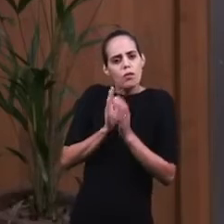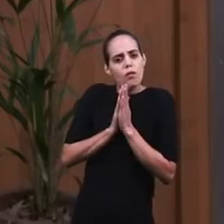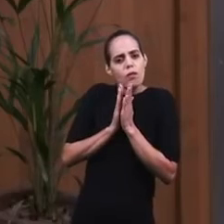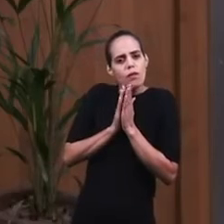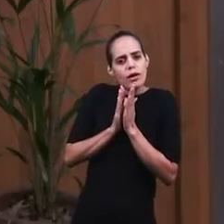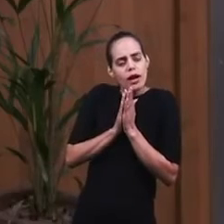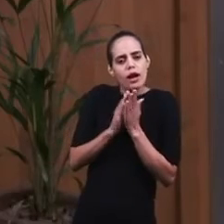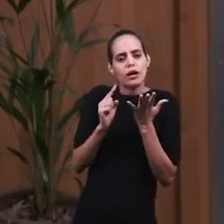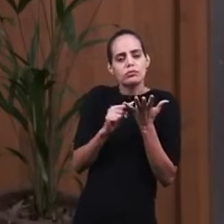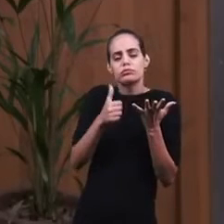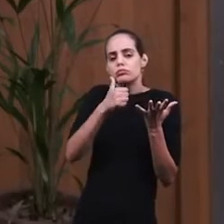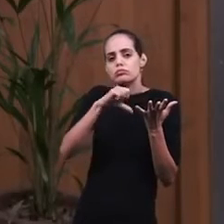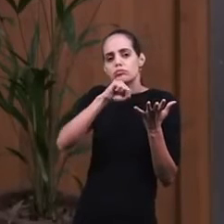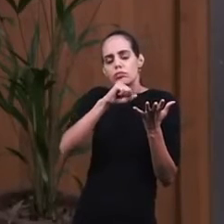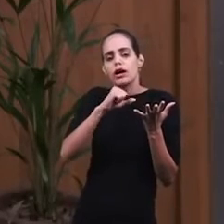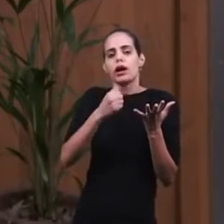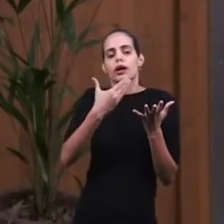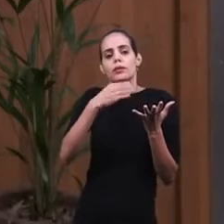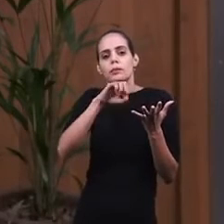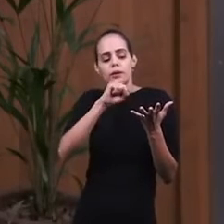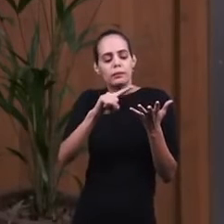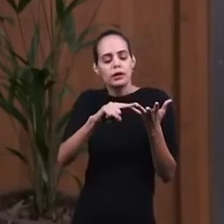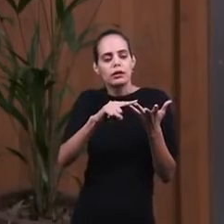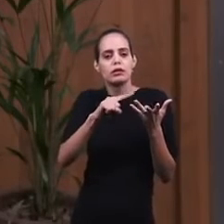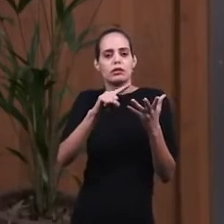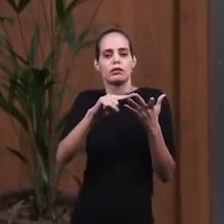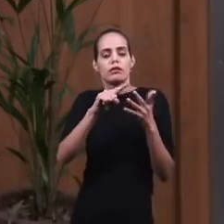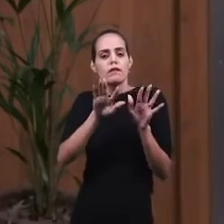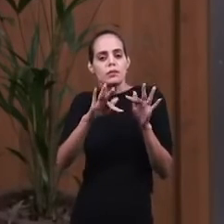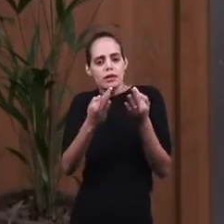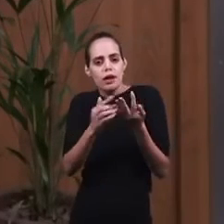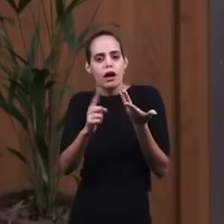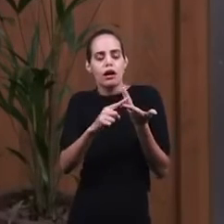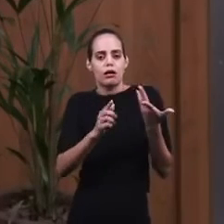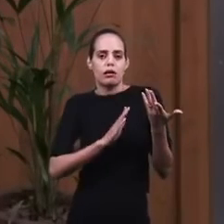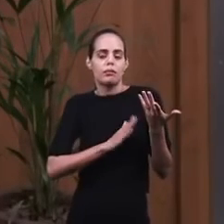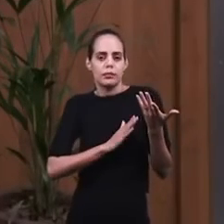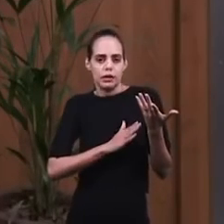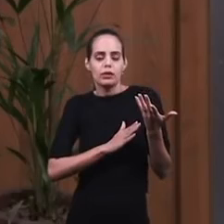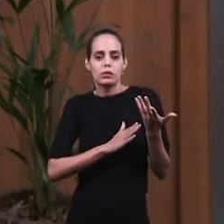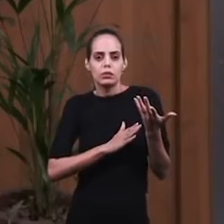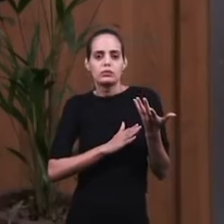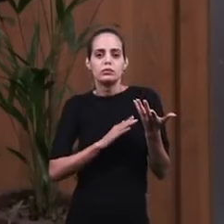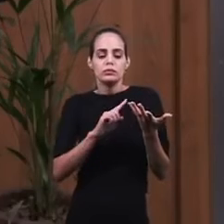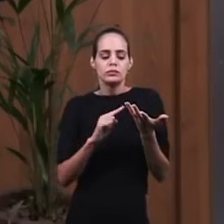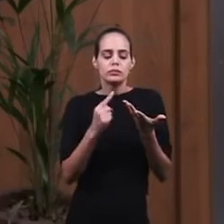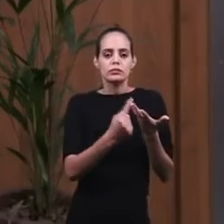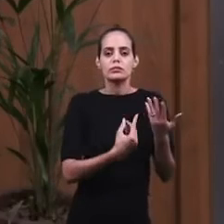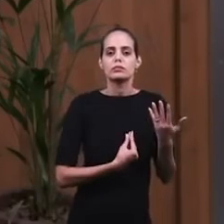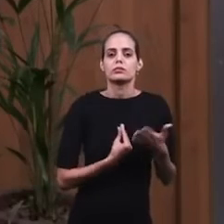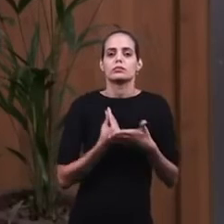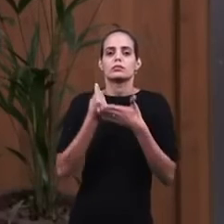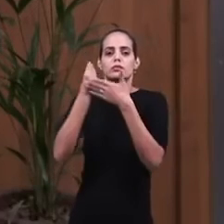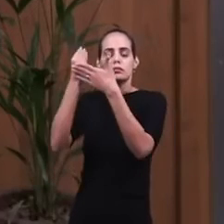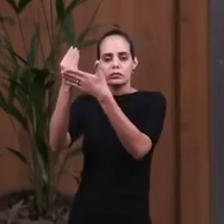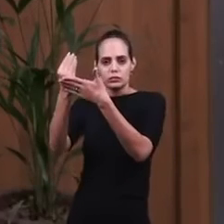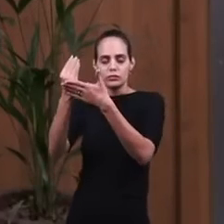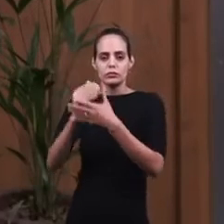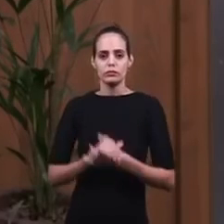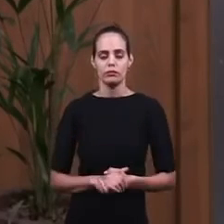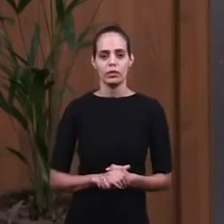Senhor, pelo papai, pela mamãe, por um familiar, por um amigo. Neste momento, muitos